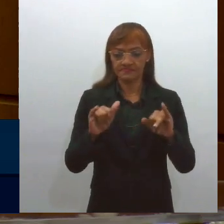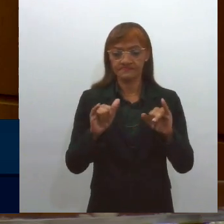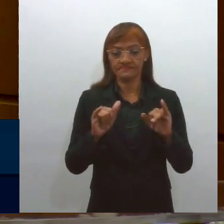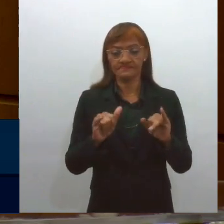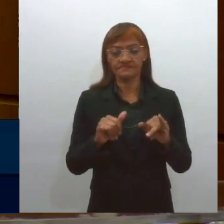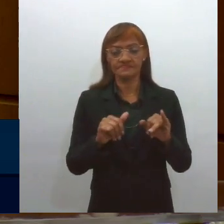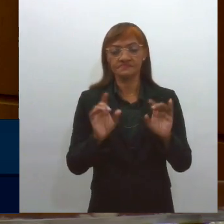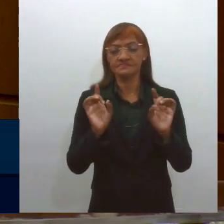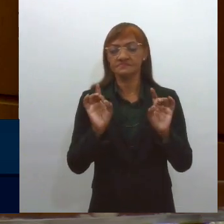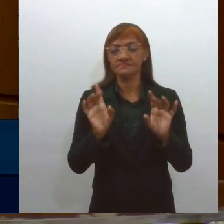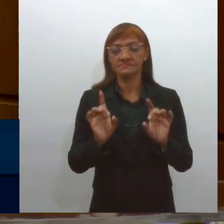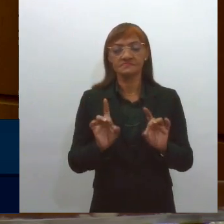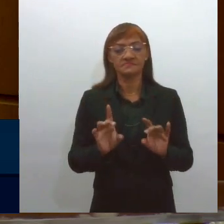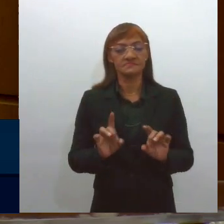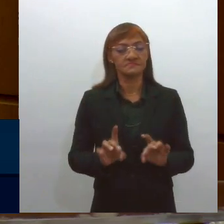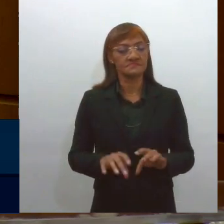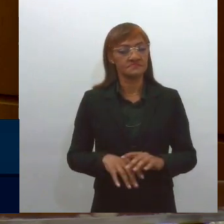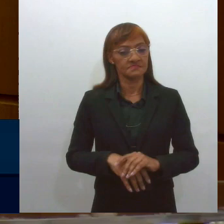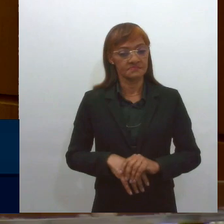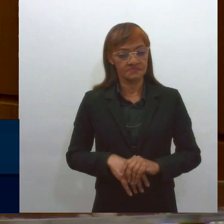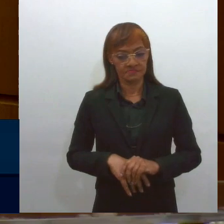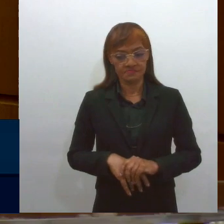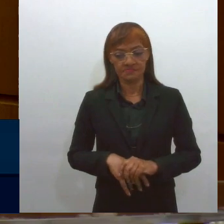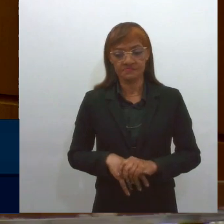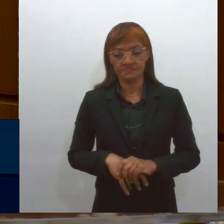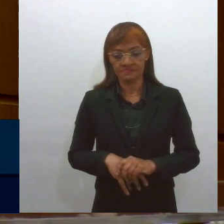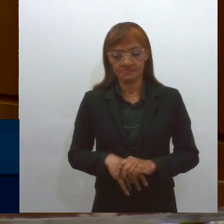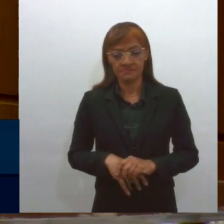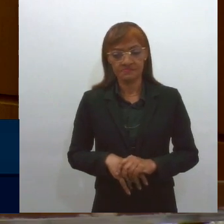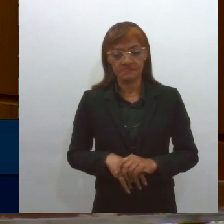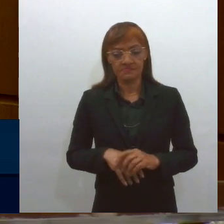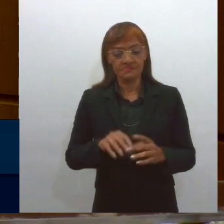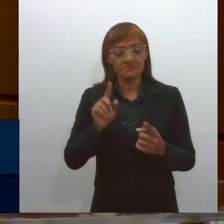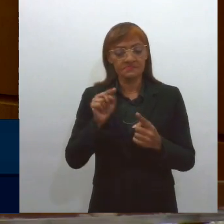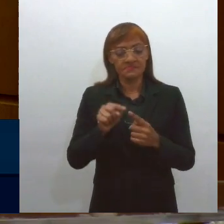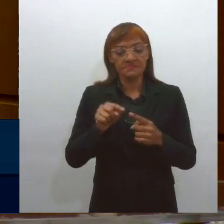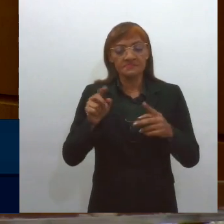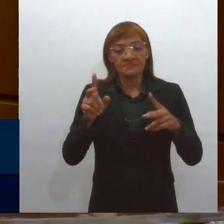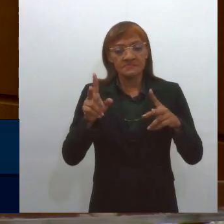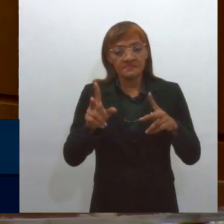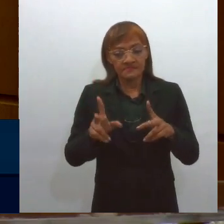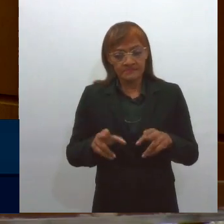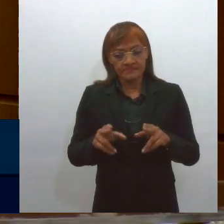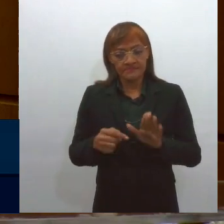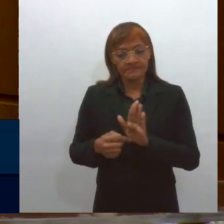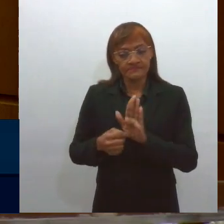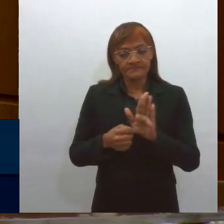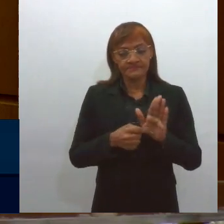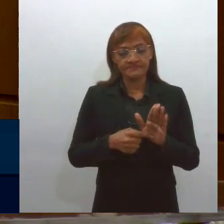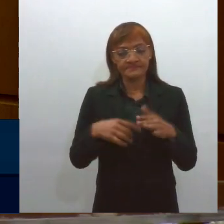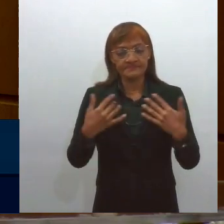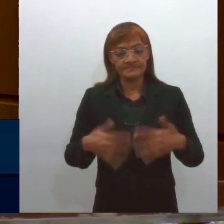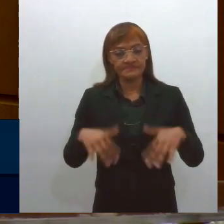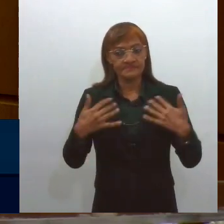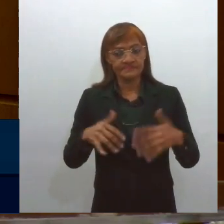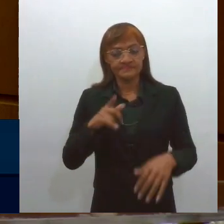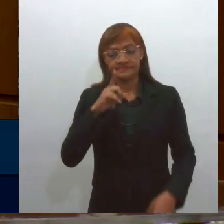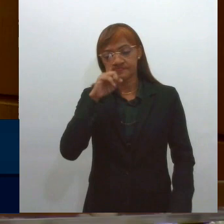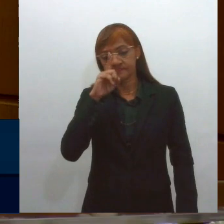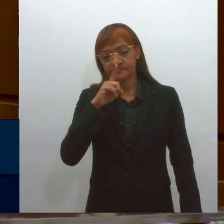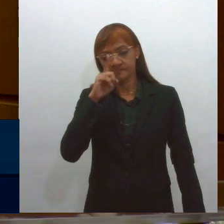uma mesma proporção que se mostra perigosa. Por isso, mais que